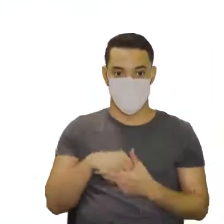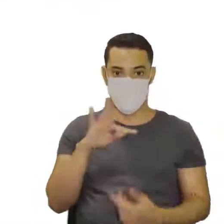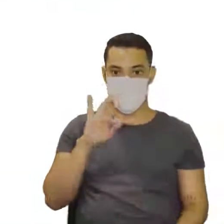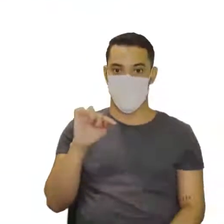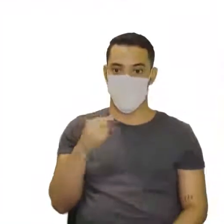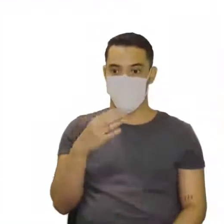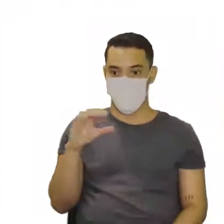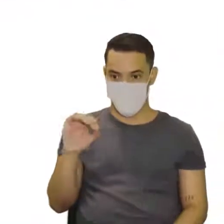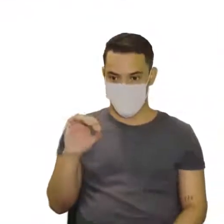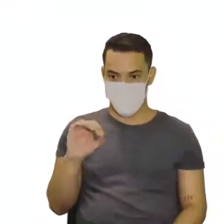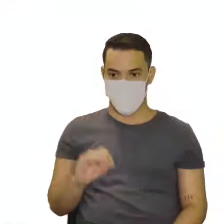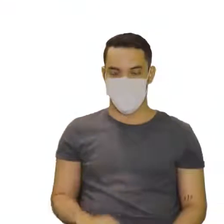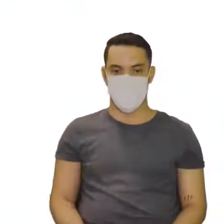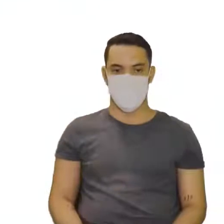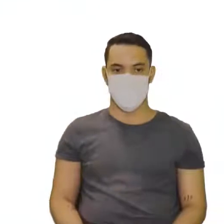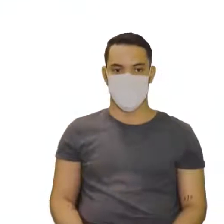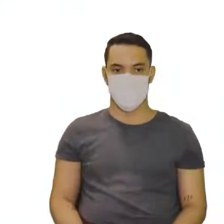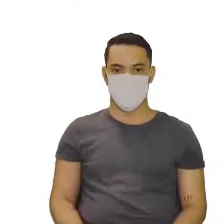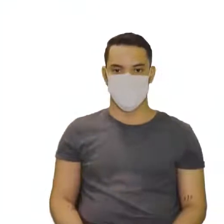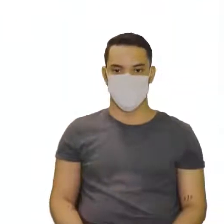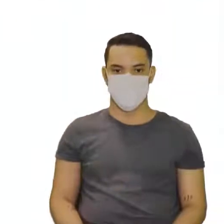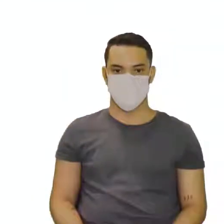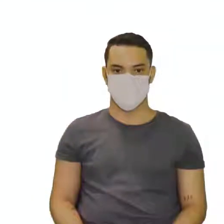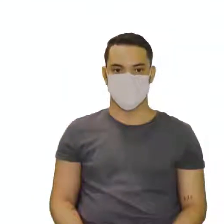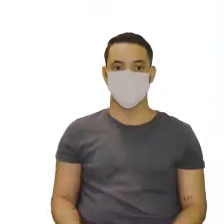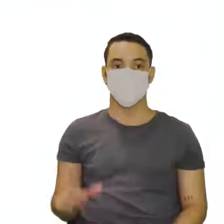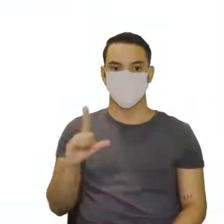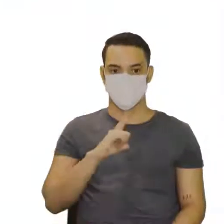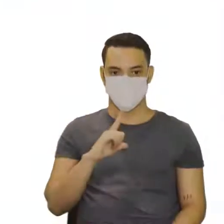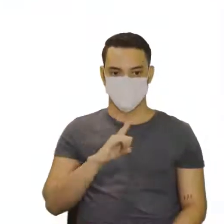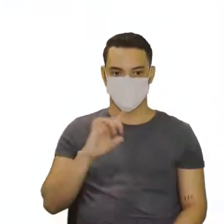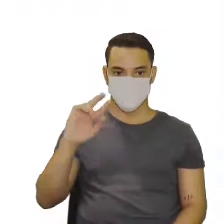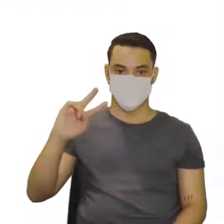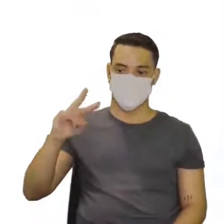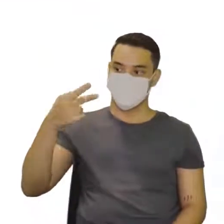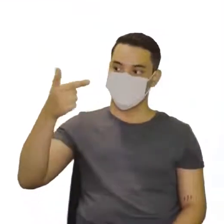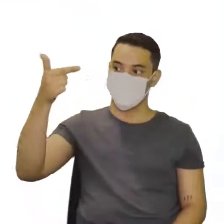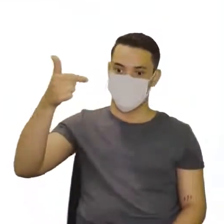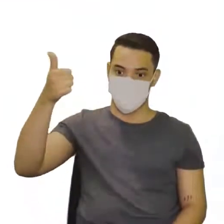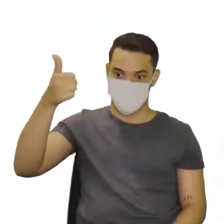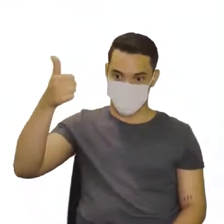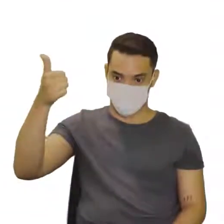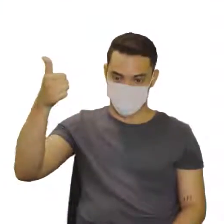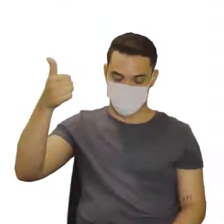da corrente, ok? E aqui, ó, nós temos expoente 1 e, como eu tinha falado